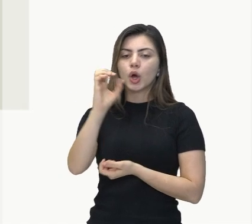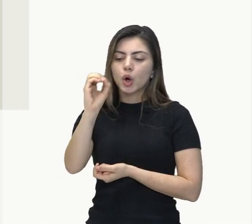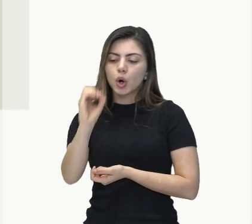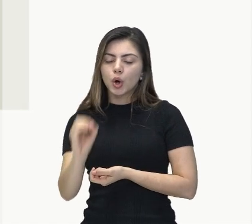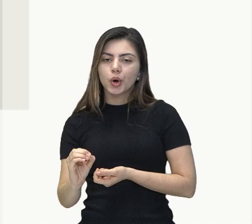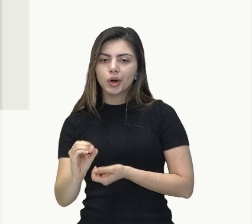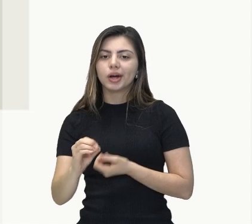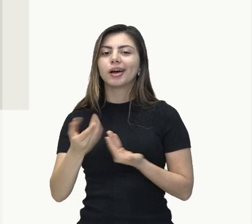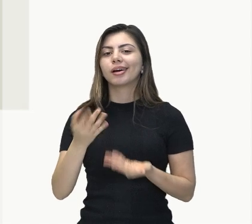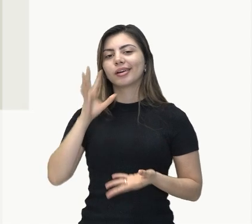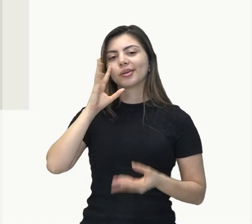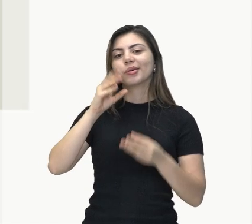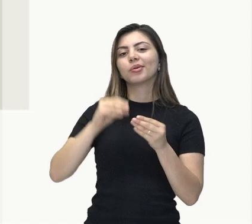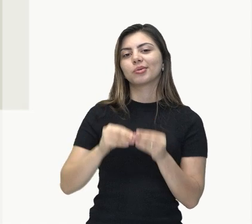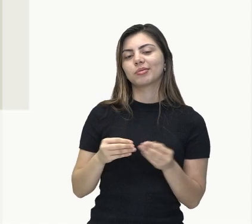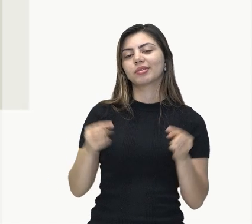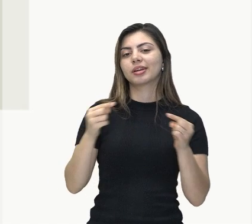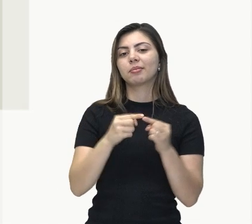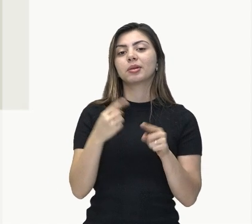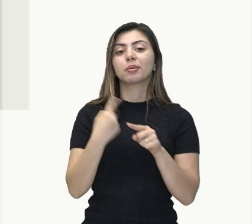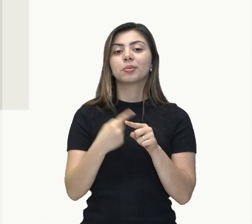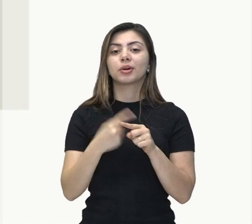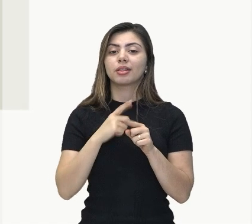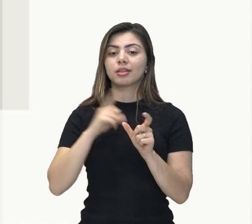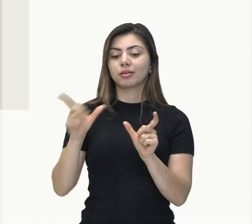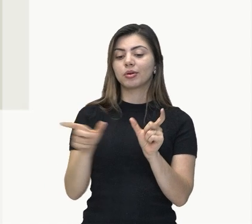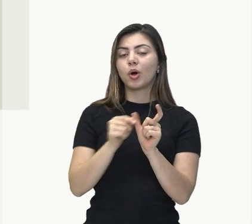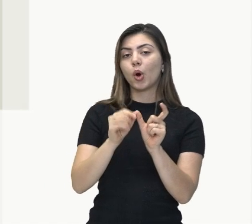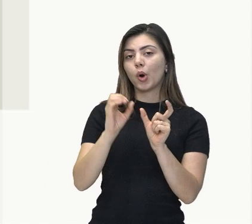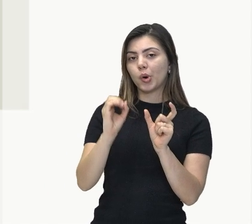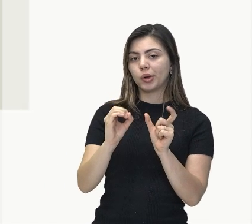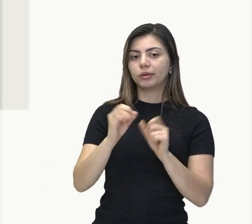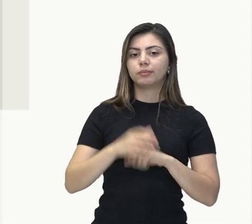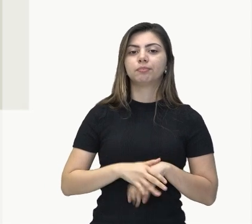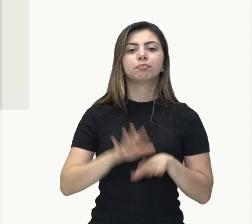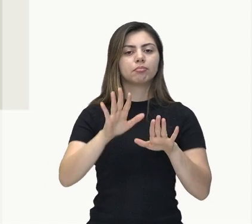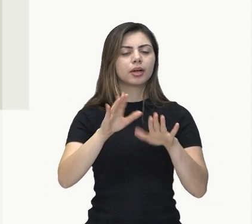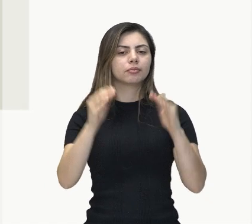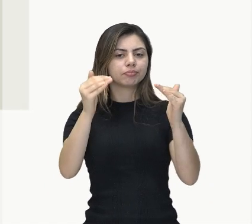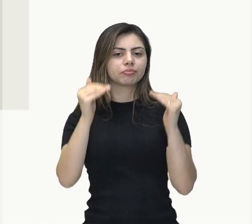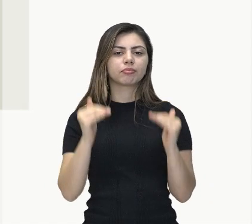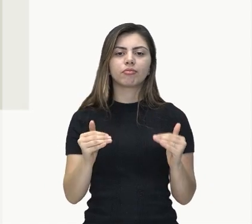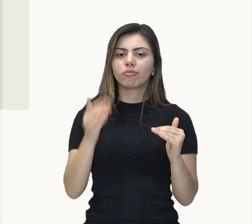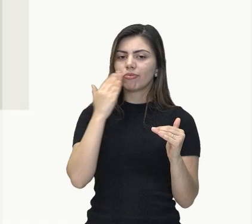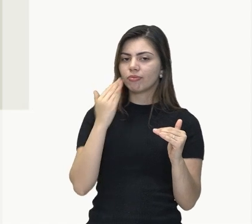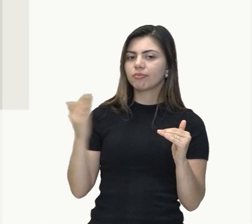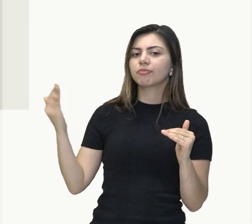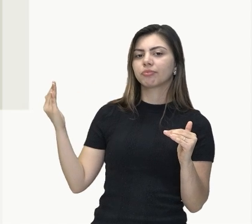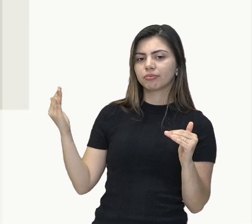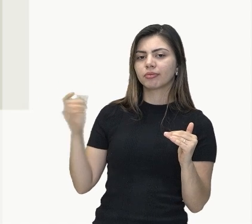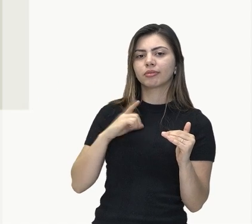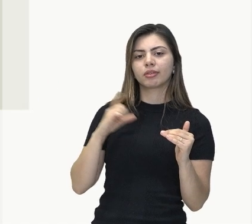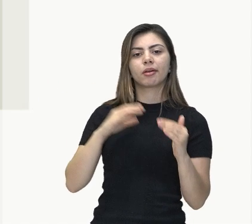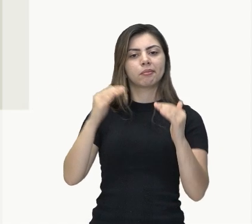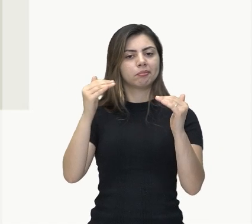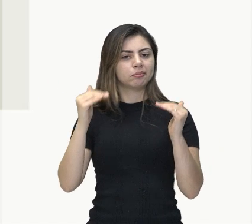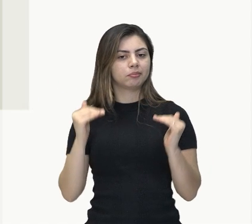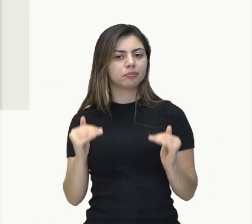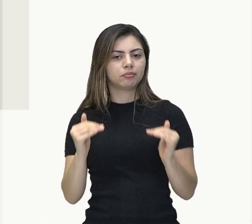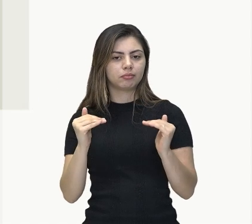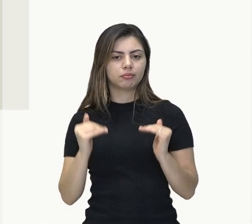é um hidrocarboneto, porque o sufixo é o O. Existem também a função álcool, a função